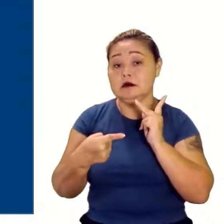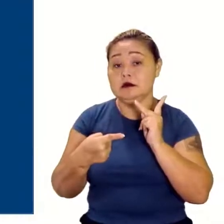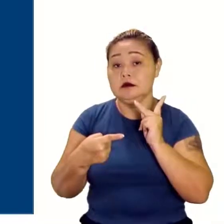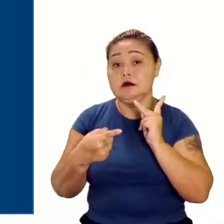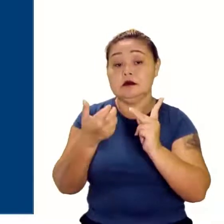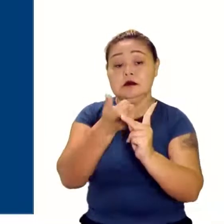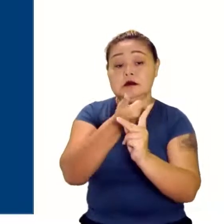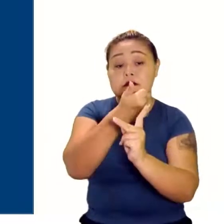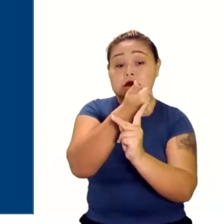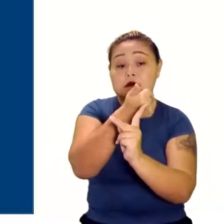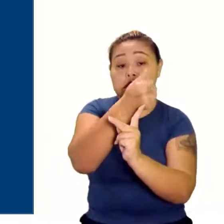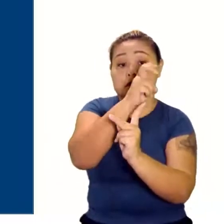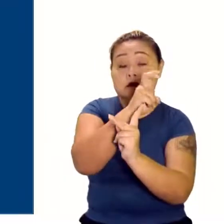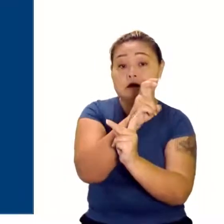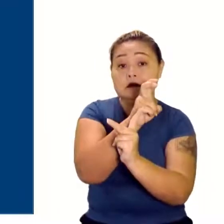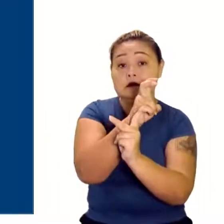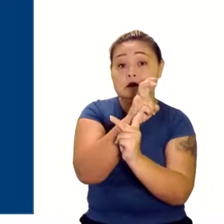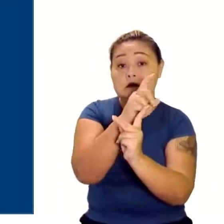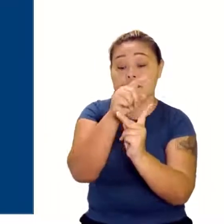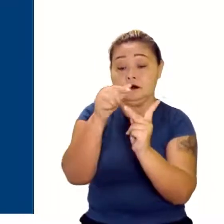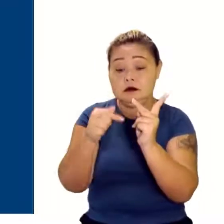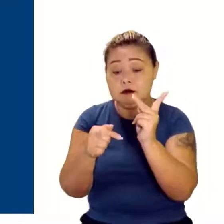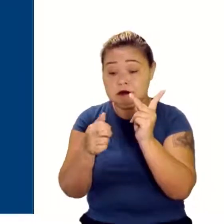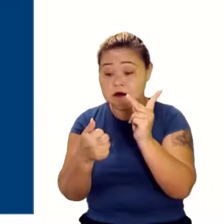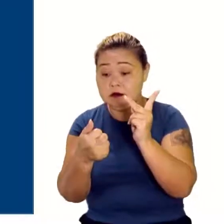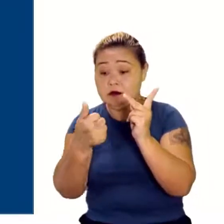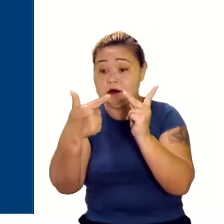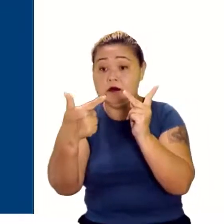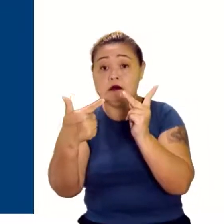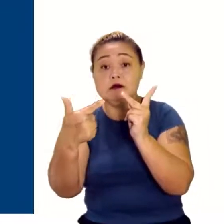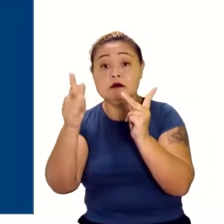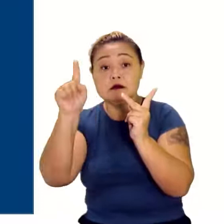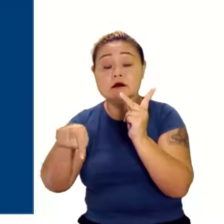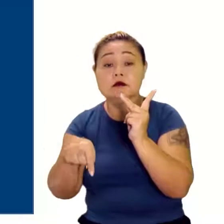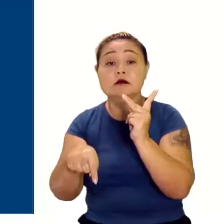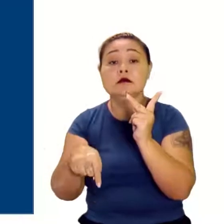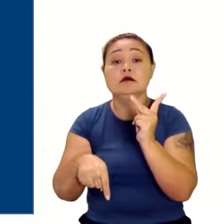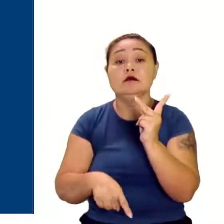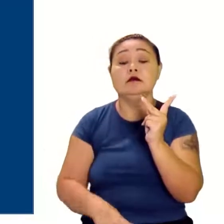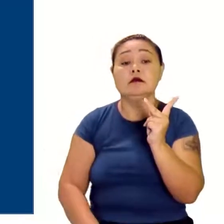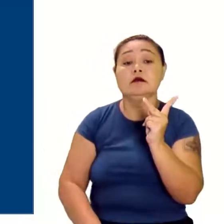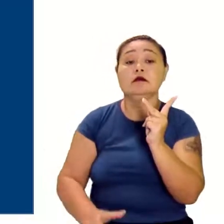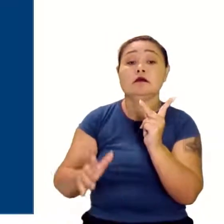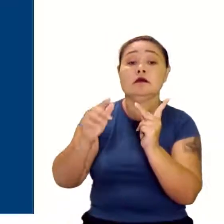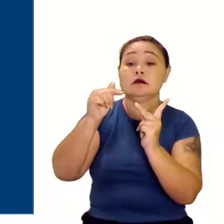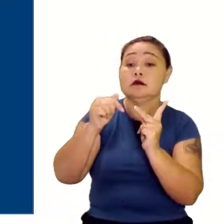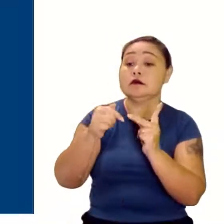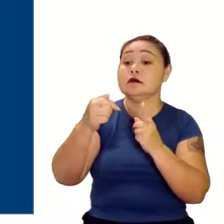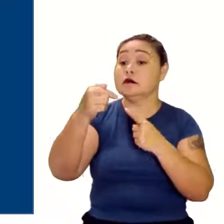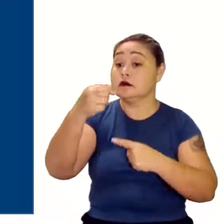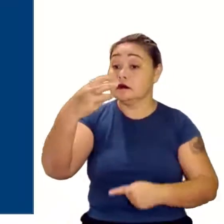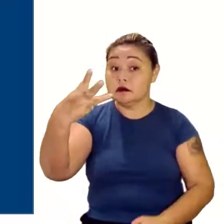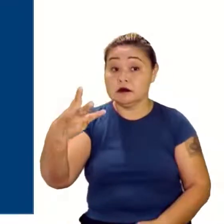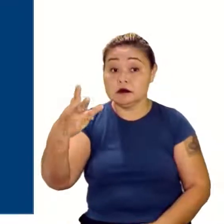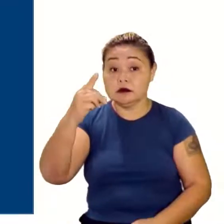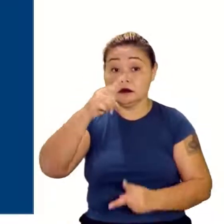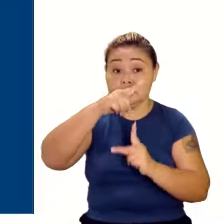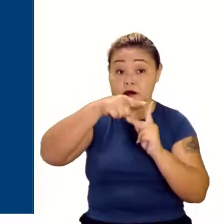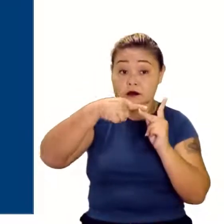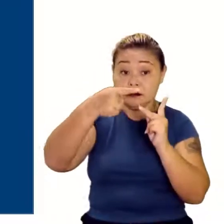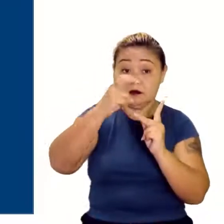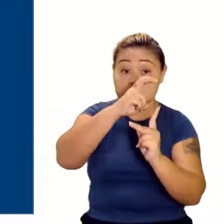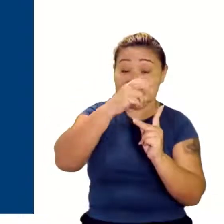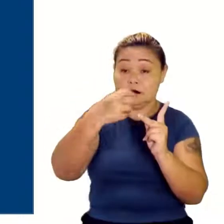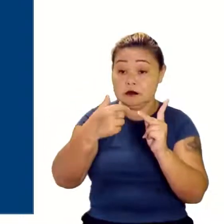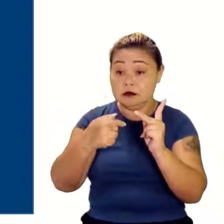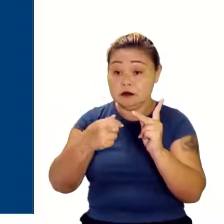da raiz 15ª de 7 elevado a 12 é 7 ao cubo, raiz